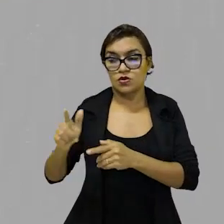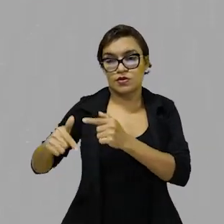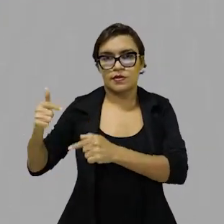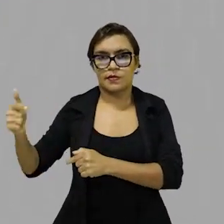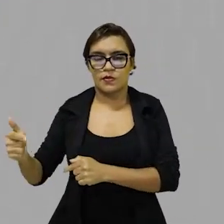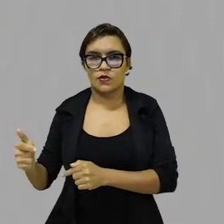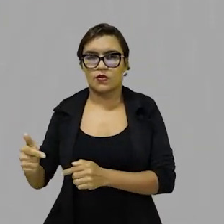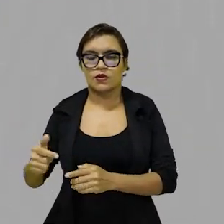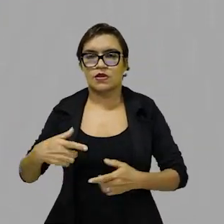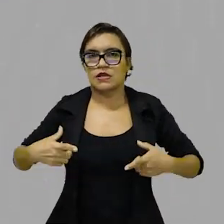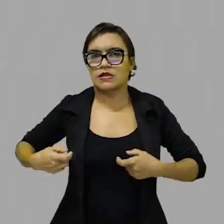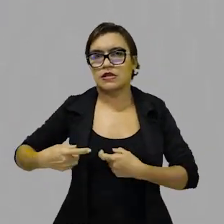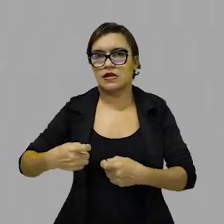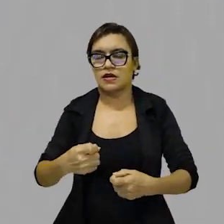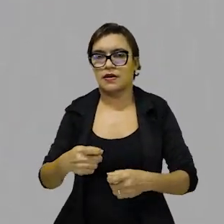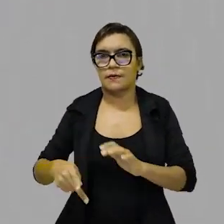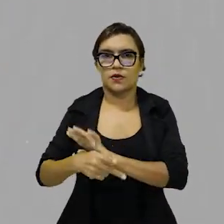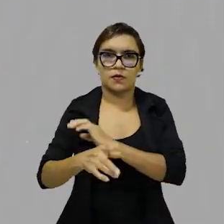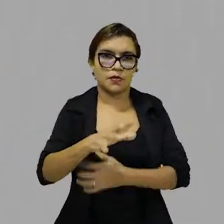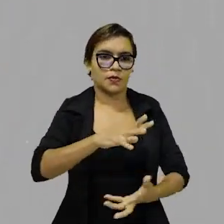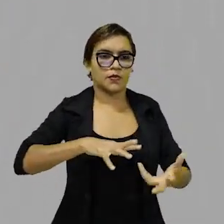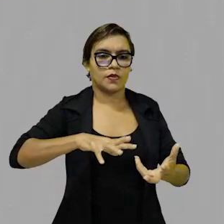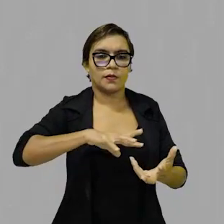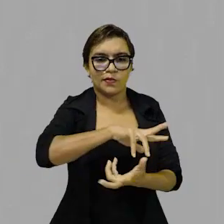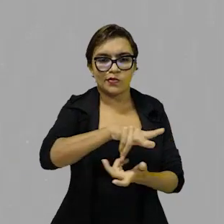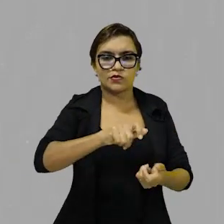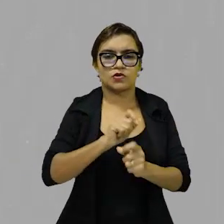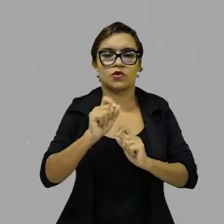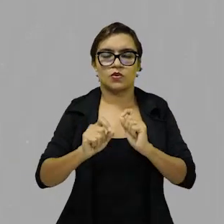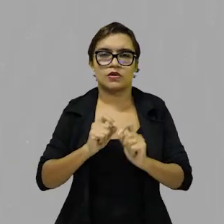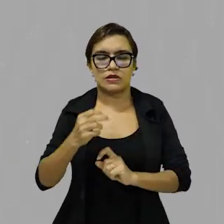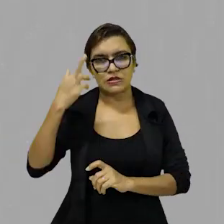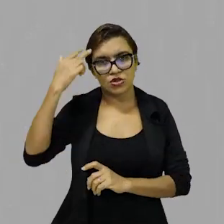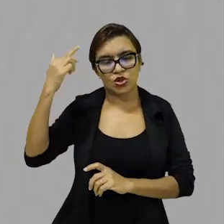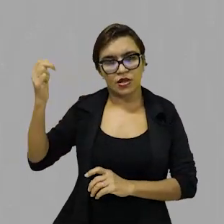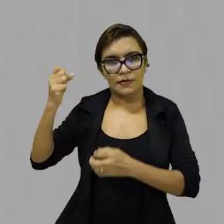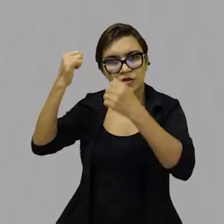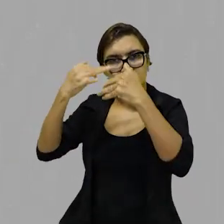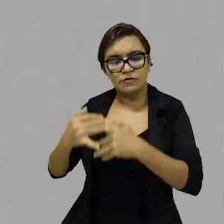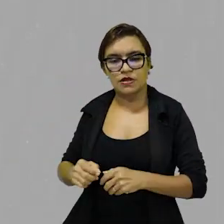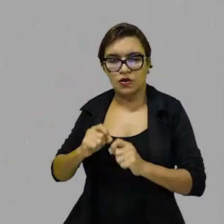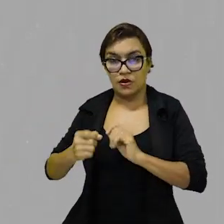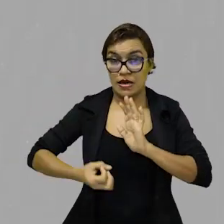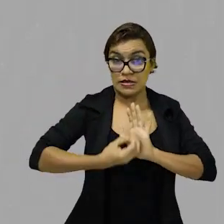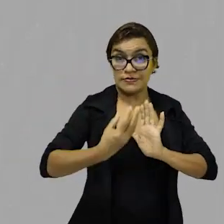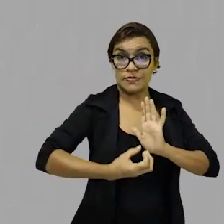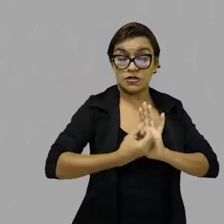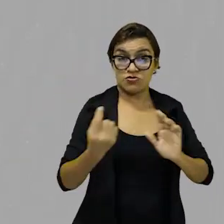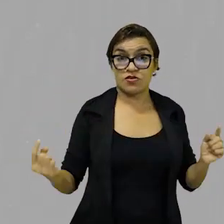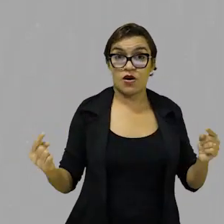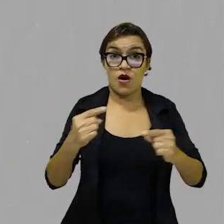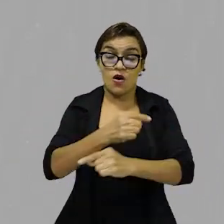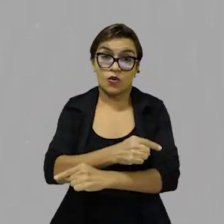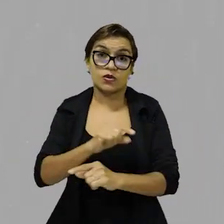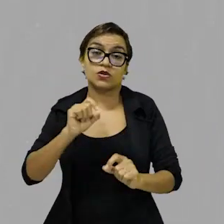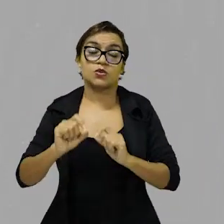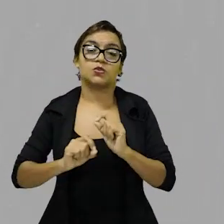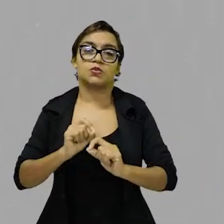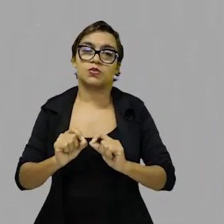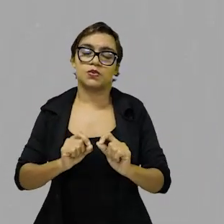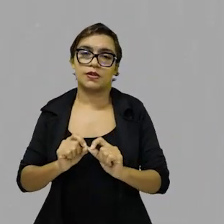que é o conceito do expressionismo. Vamos localizar socialmente e historicamente. O expressionismo vai contra a